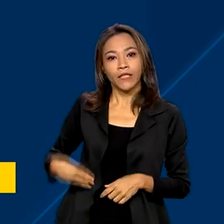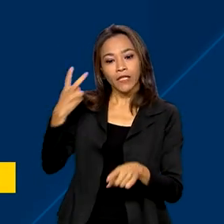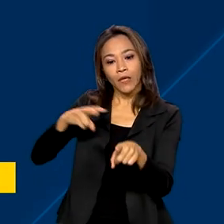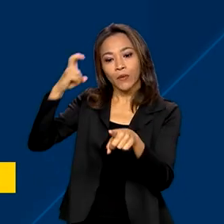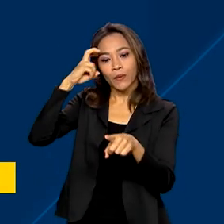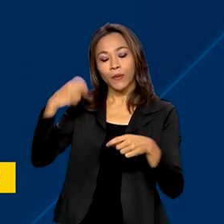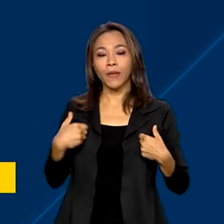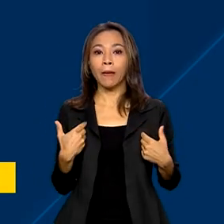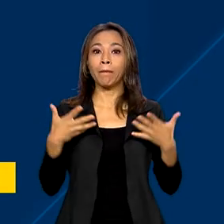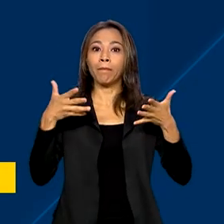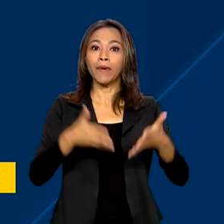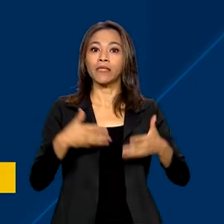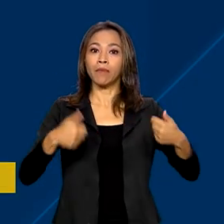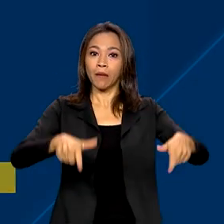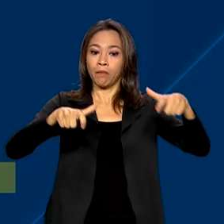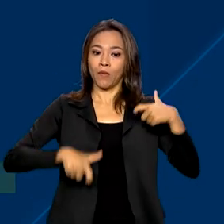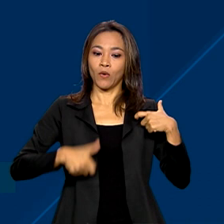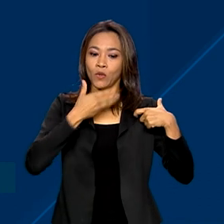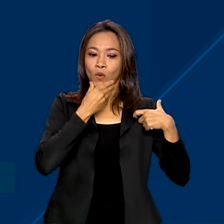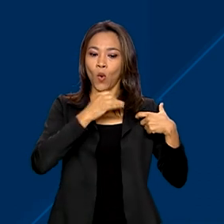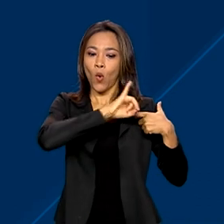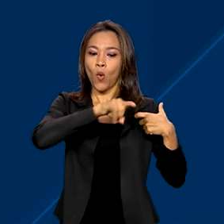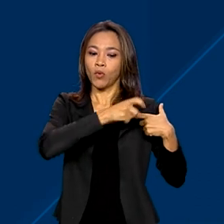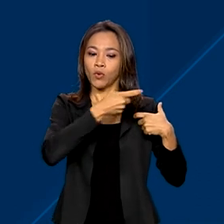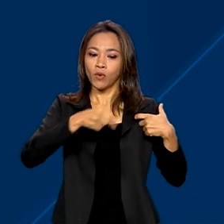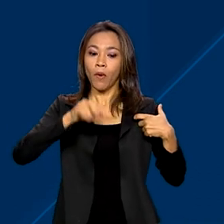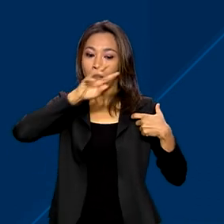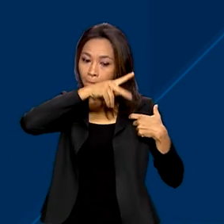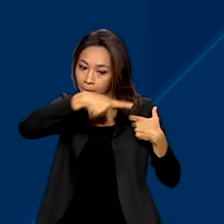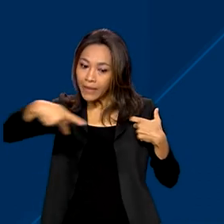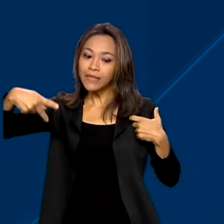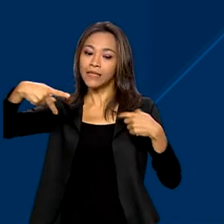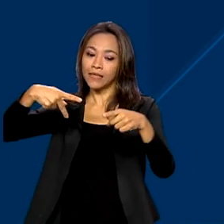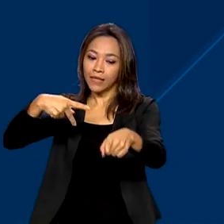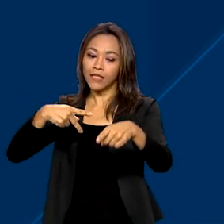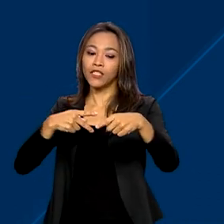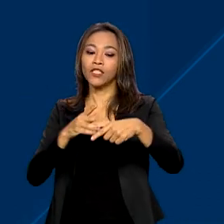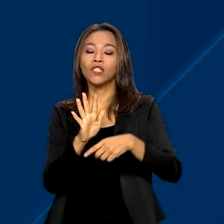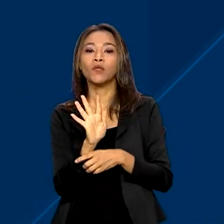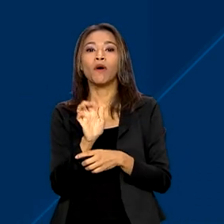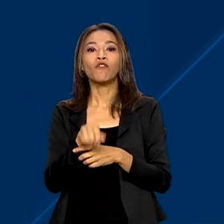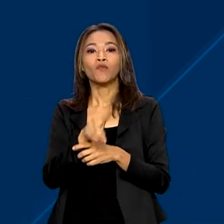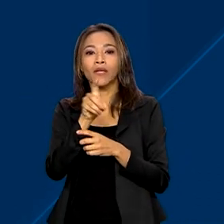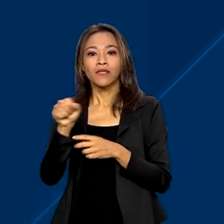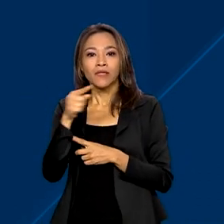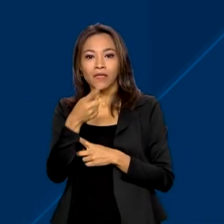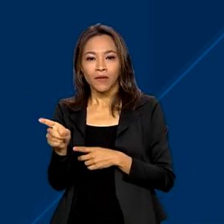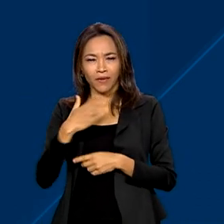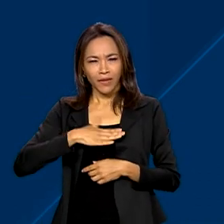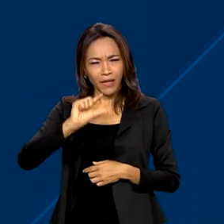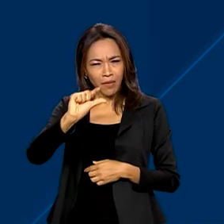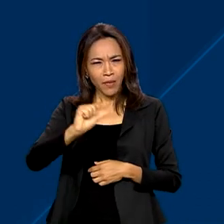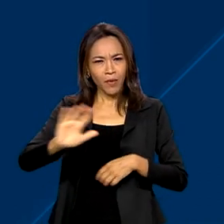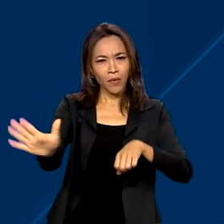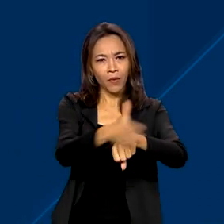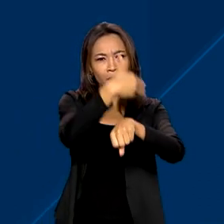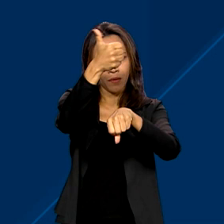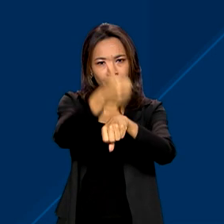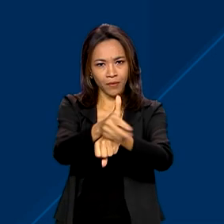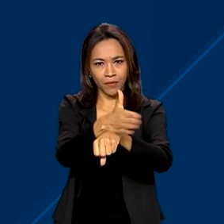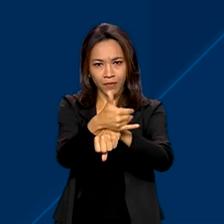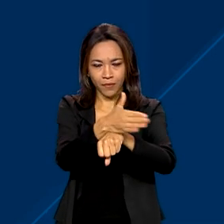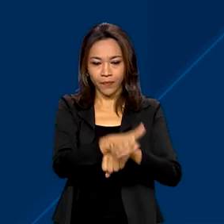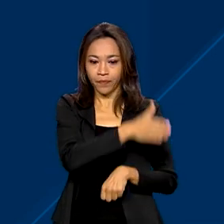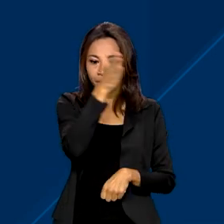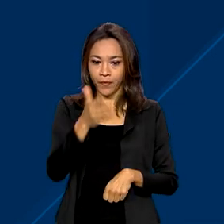posse de João Jorge Rodrigues na presidência da Fundação Cultural Palmares é daqui a pouco no palácio do Itamarati em Belém